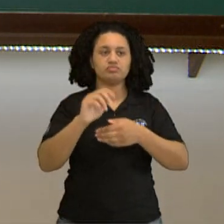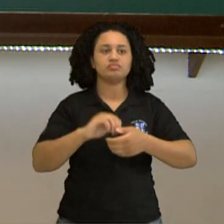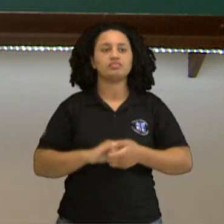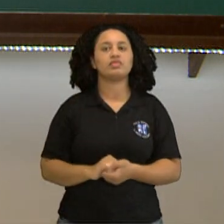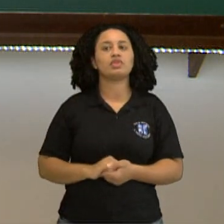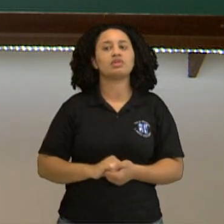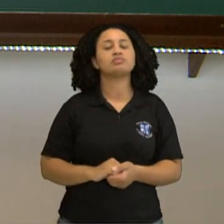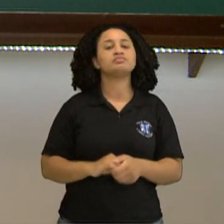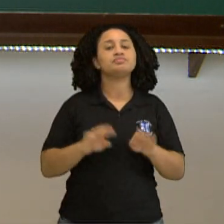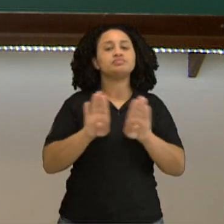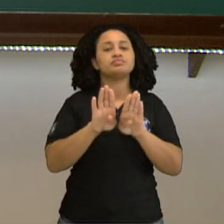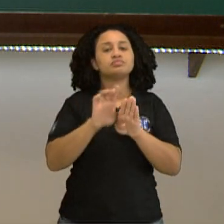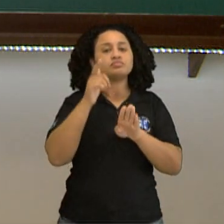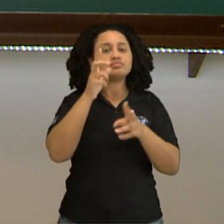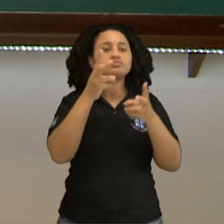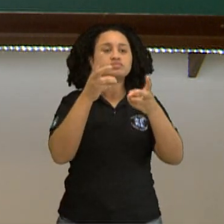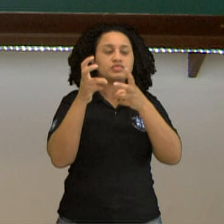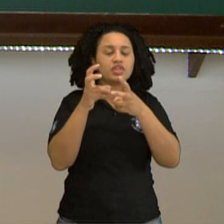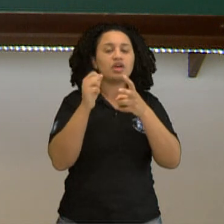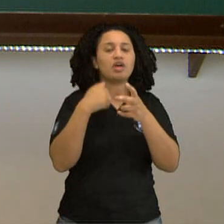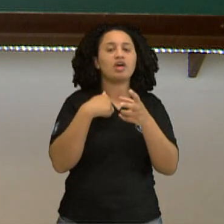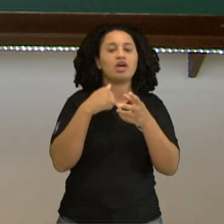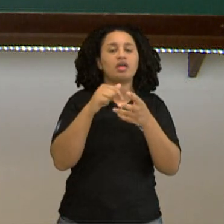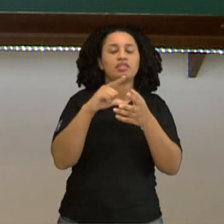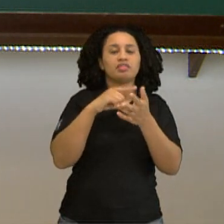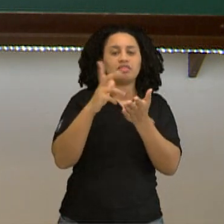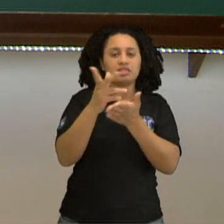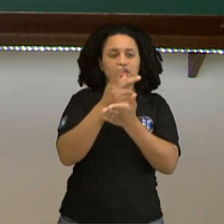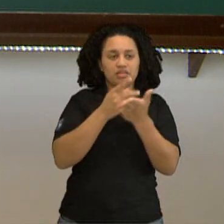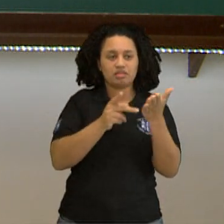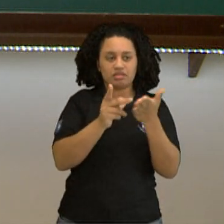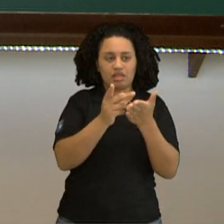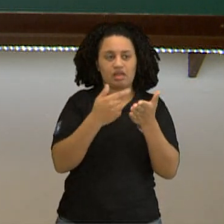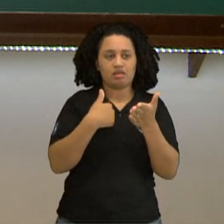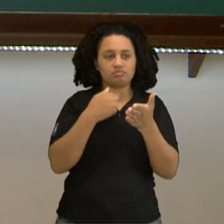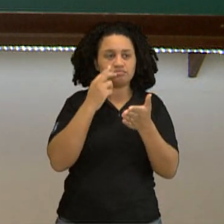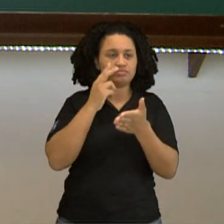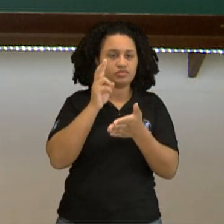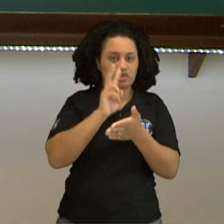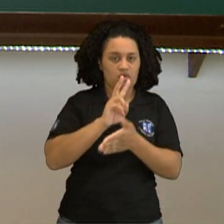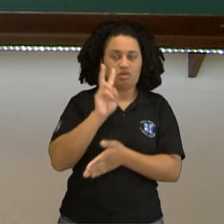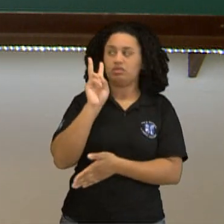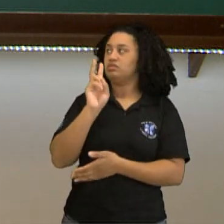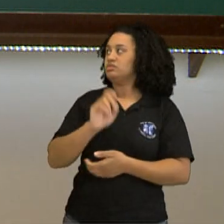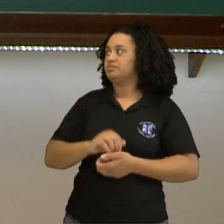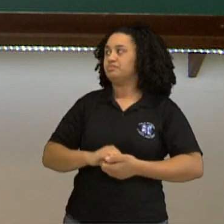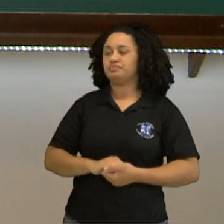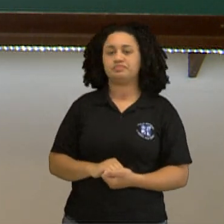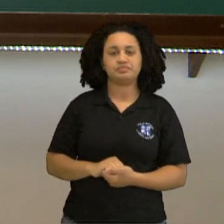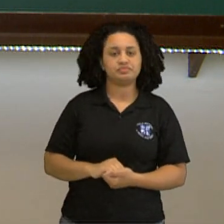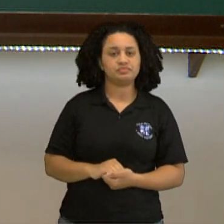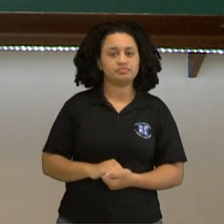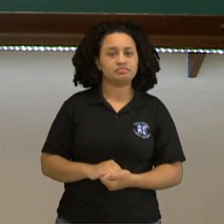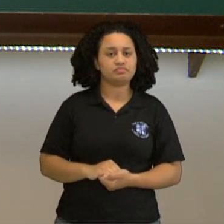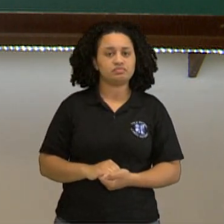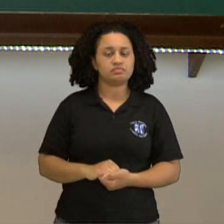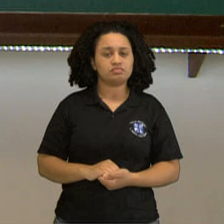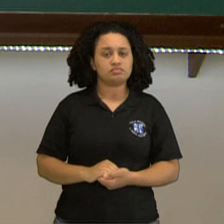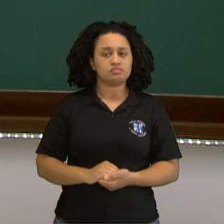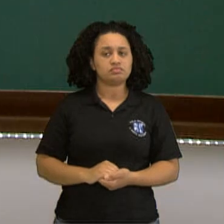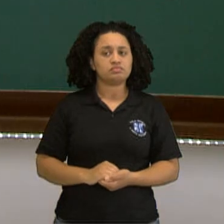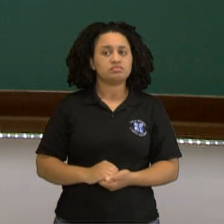a gente percebe que a gente pode representar isso através de vetores, ou seja, o vetor velocidade aqui, certo? Ele